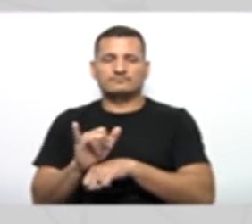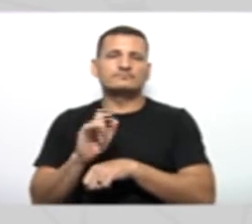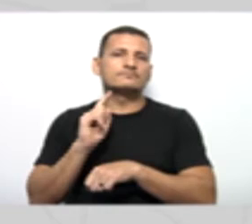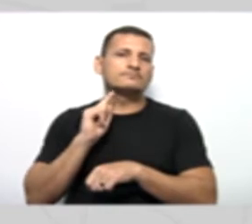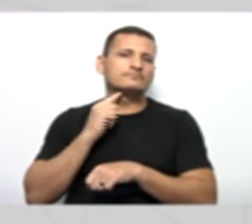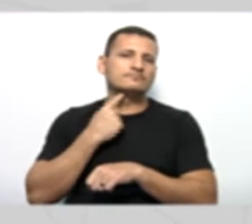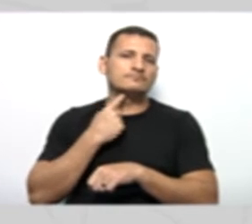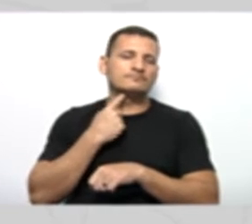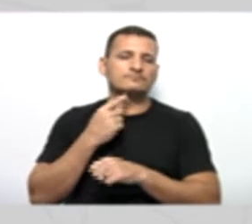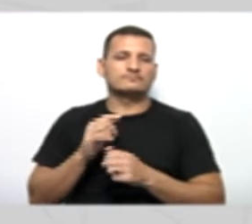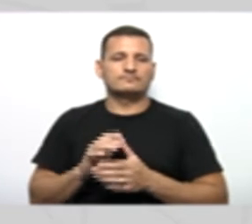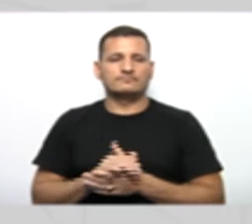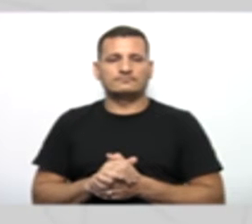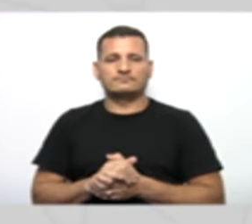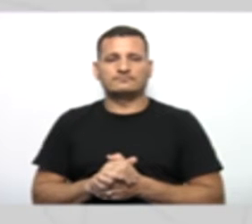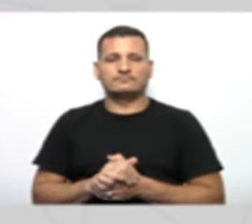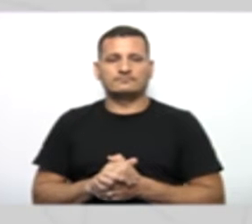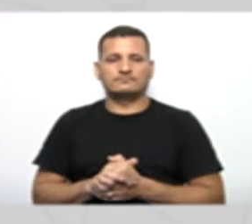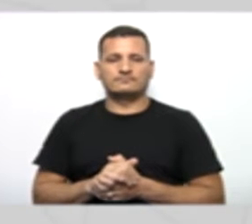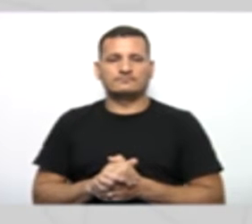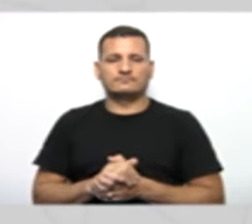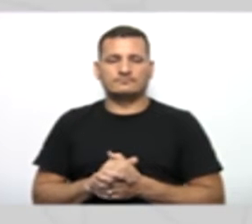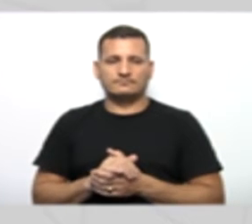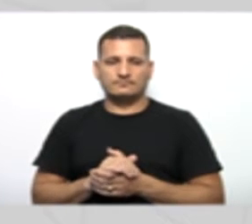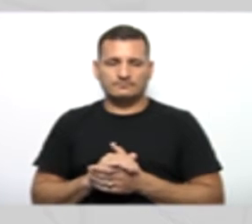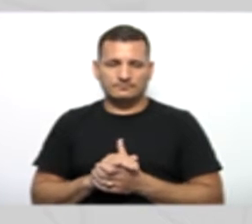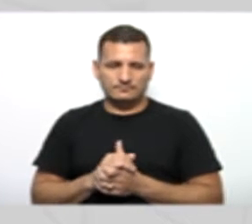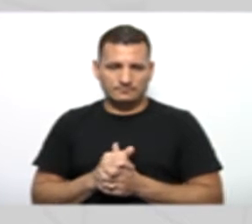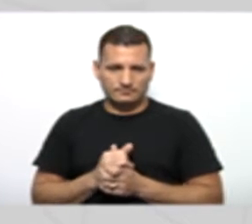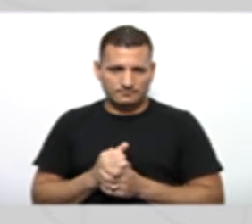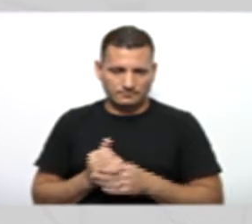poluição. Ou, letra B,